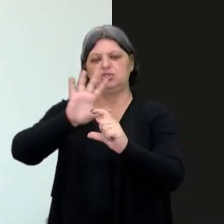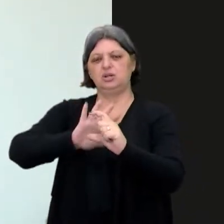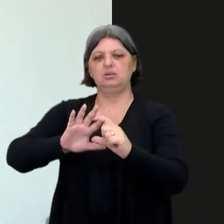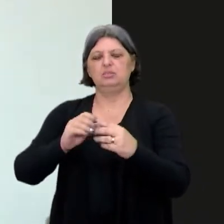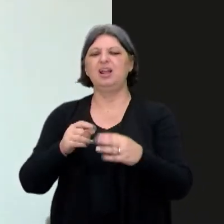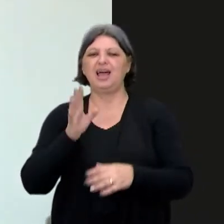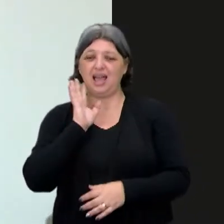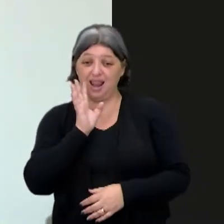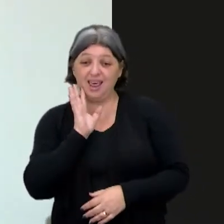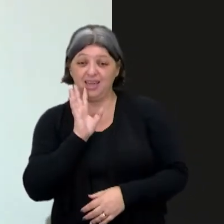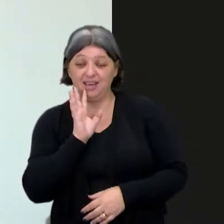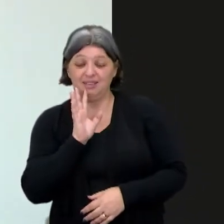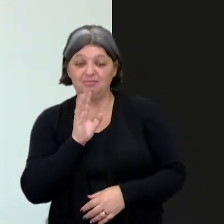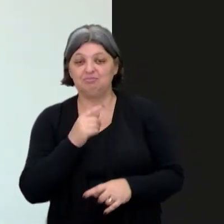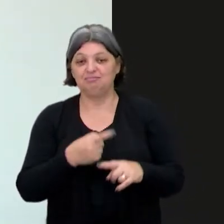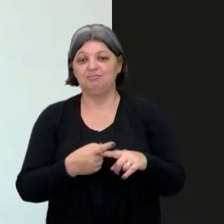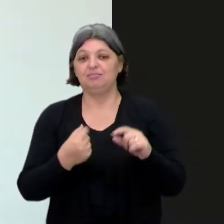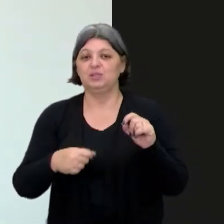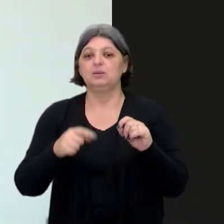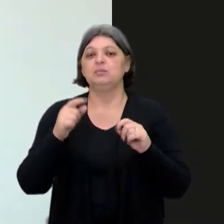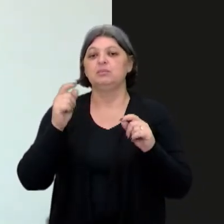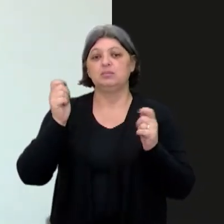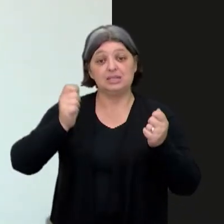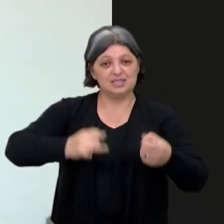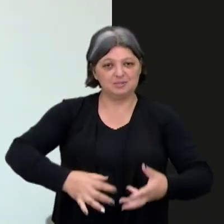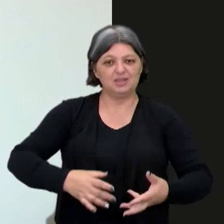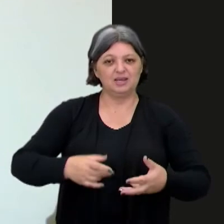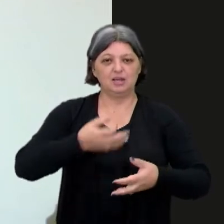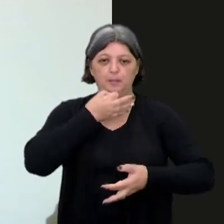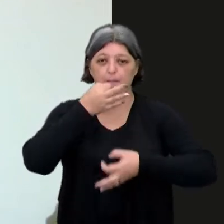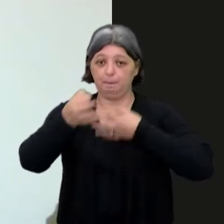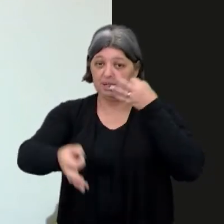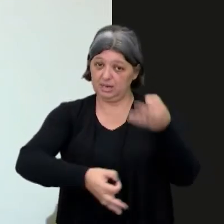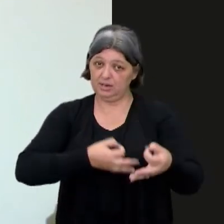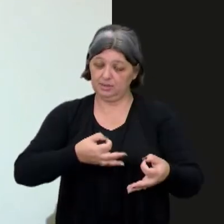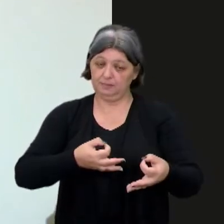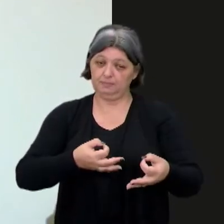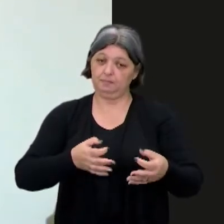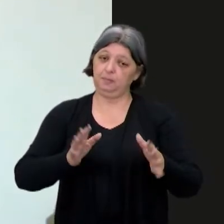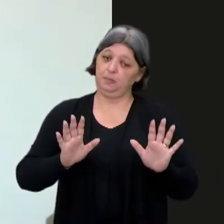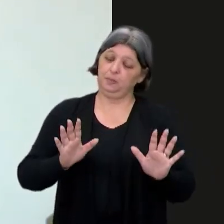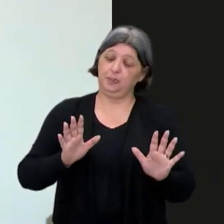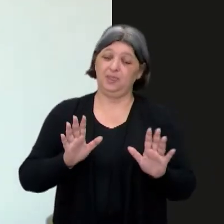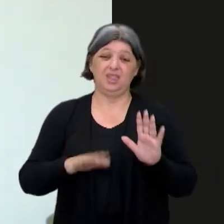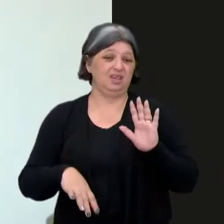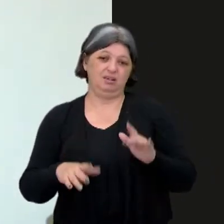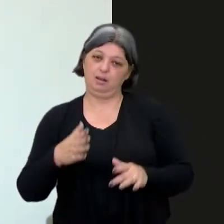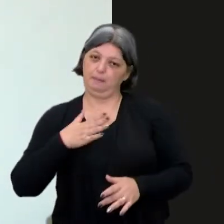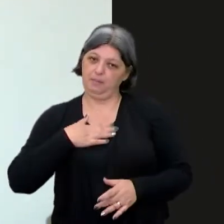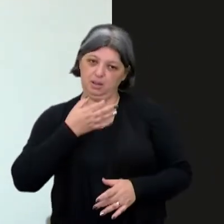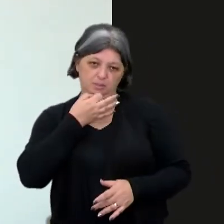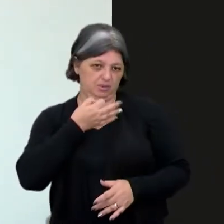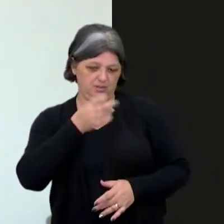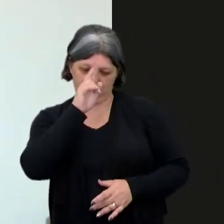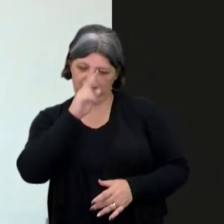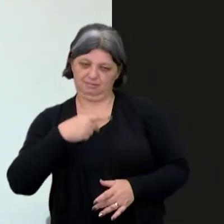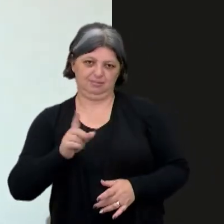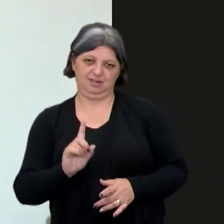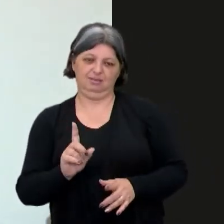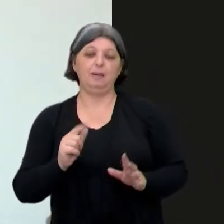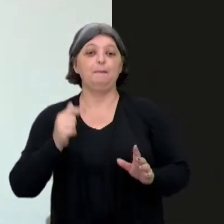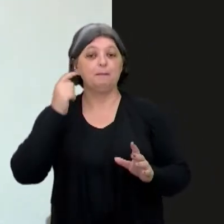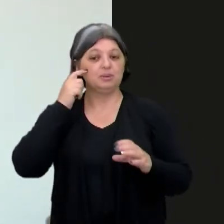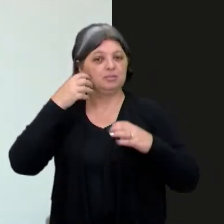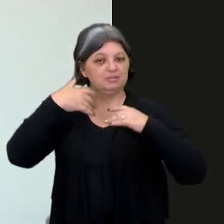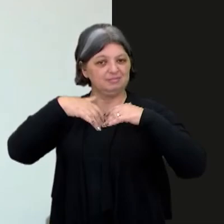legal, bacana, tu tem um trabalho onde tu pode expressar a tua opinião, e eu já digo que, na verdade, não é a minha opinião, eu crio uma reflexão dentro